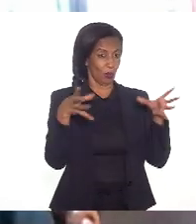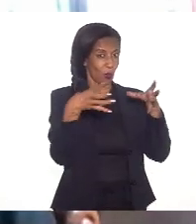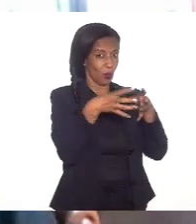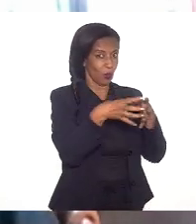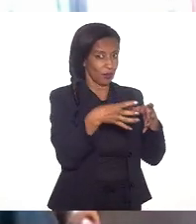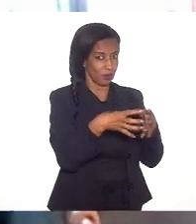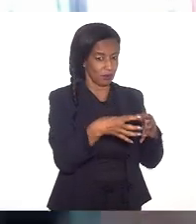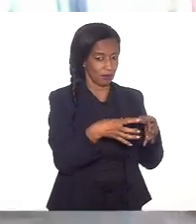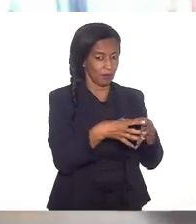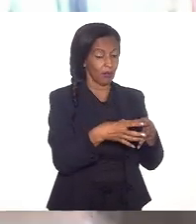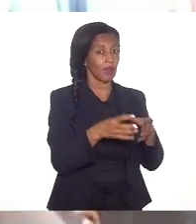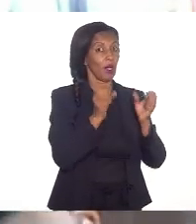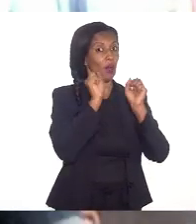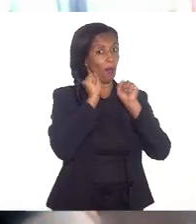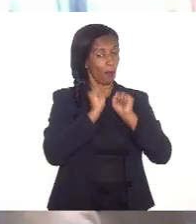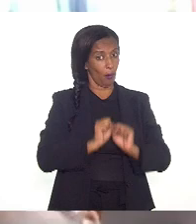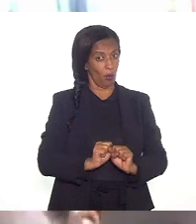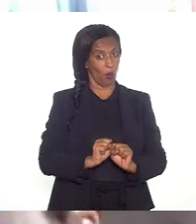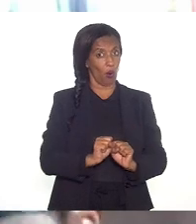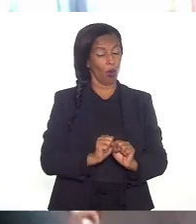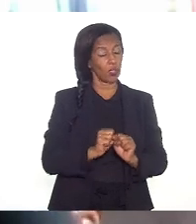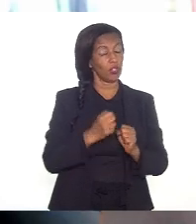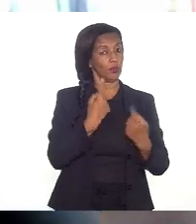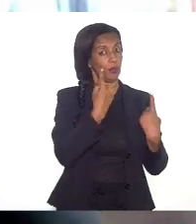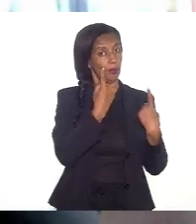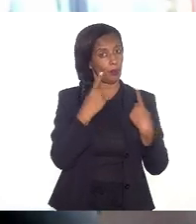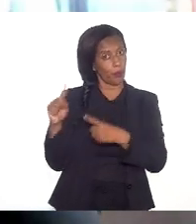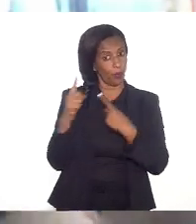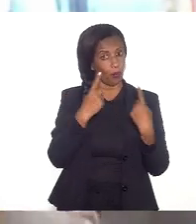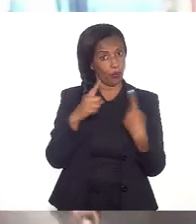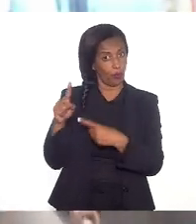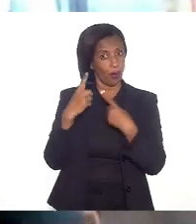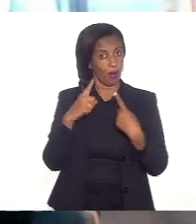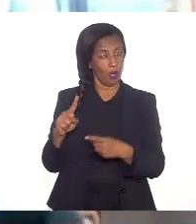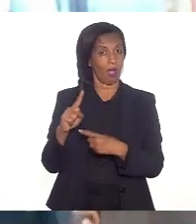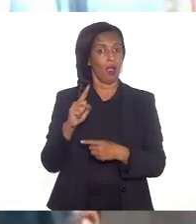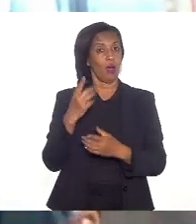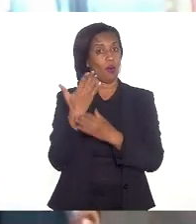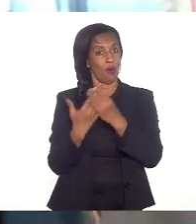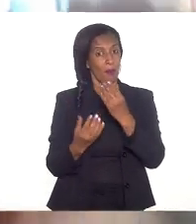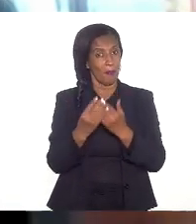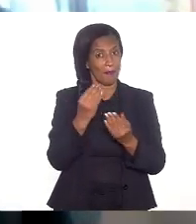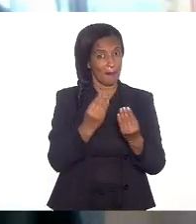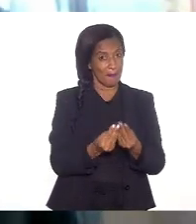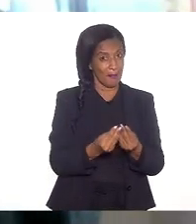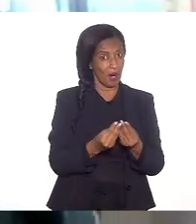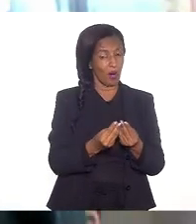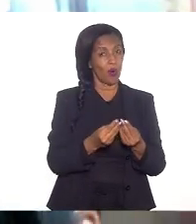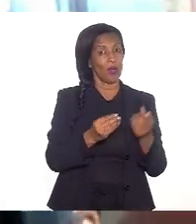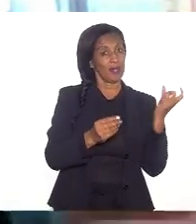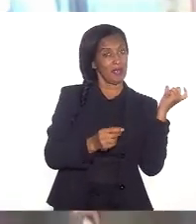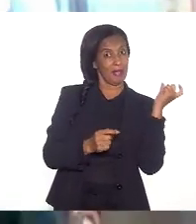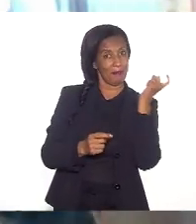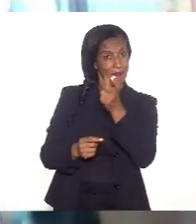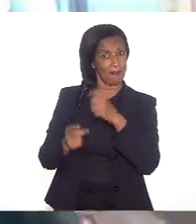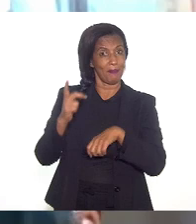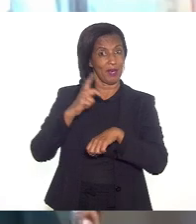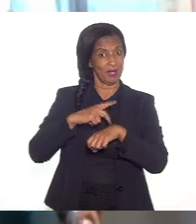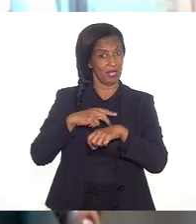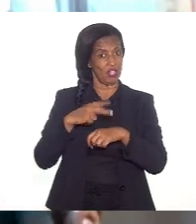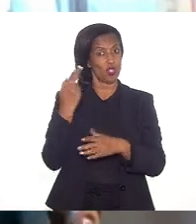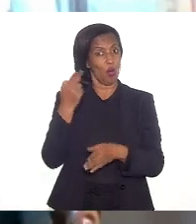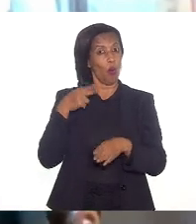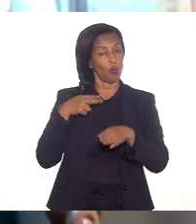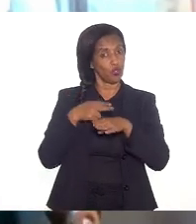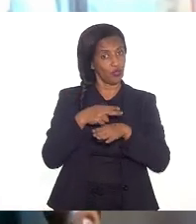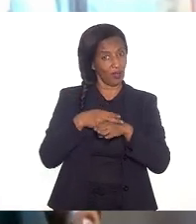comunidade, pode insular ou atiçar uma mão que apedreja ou esfaqueia. Então, isso é realmente